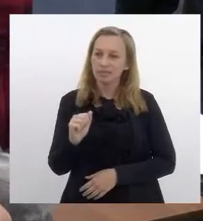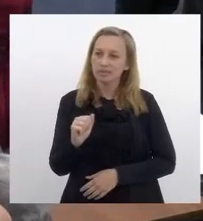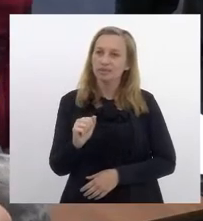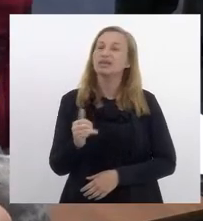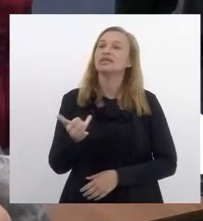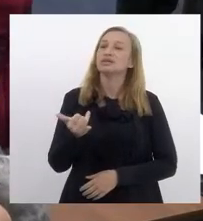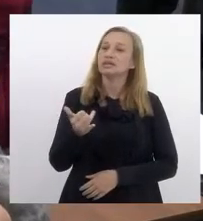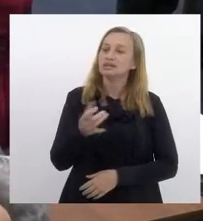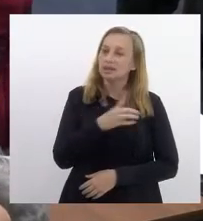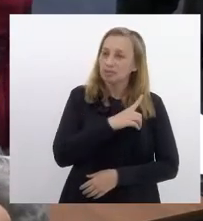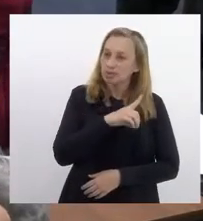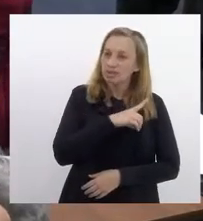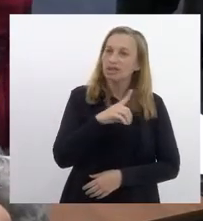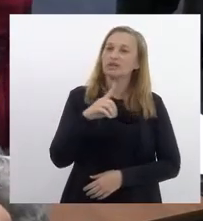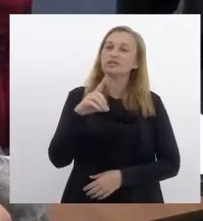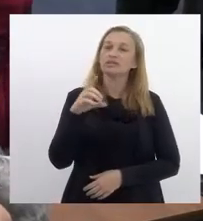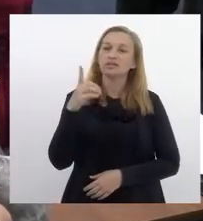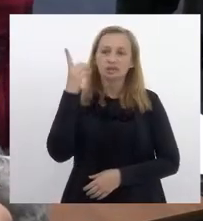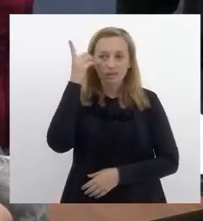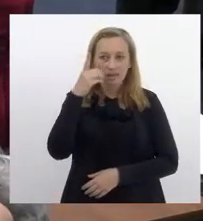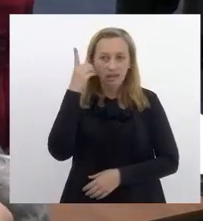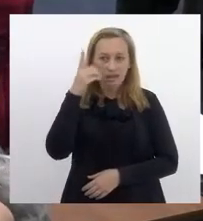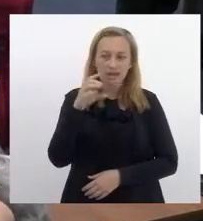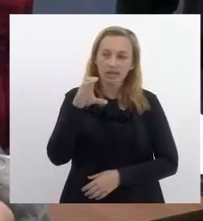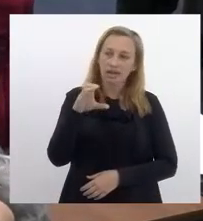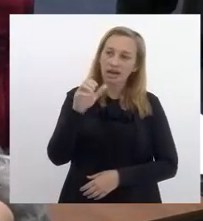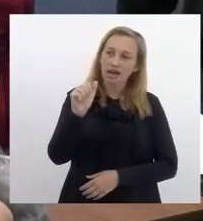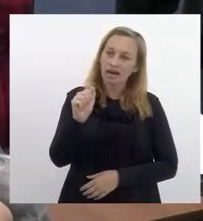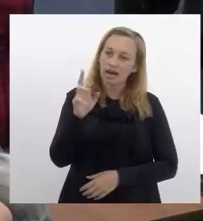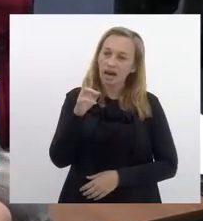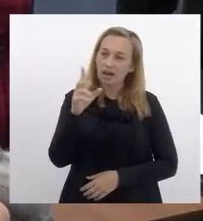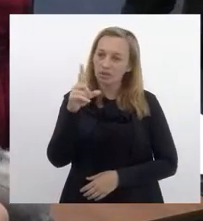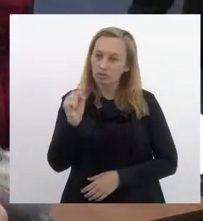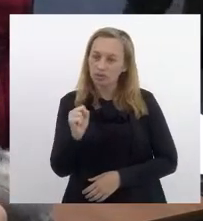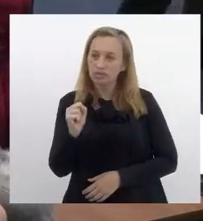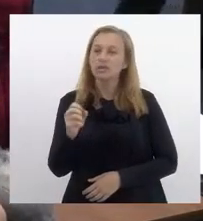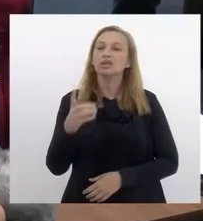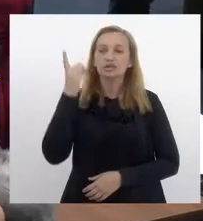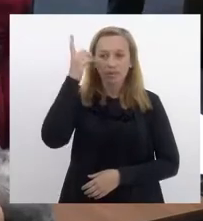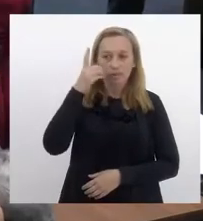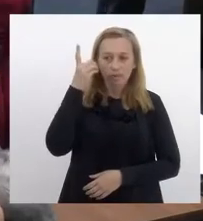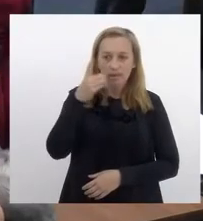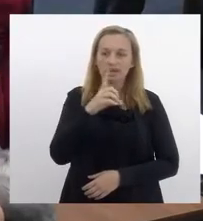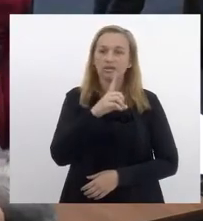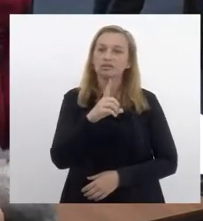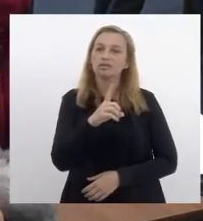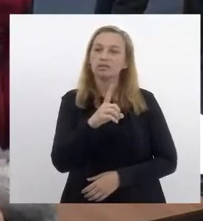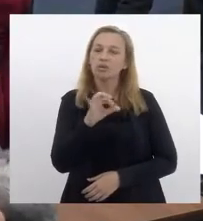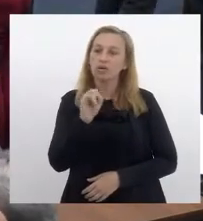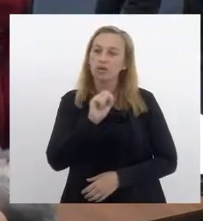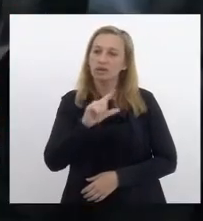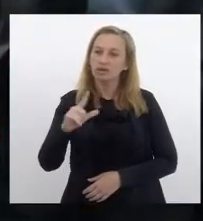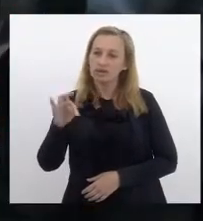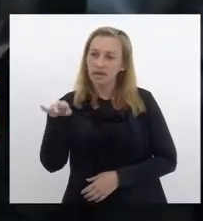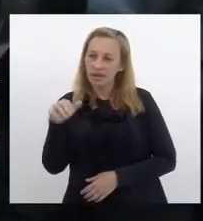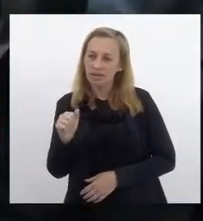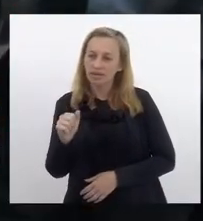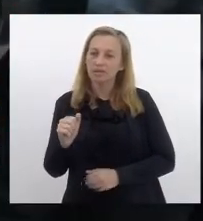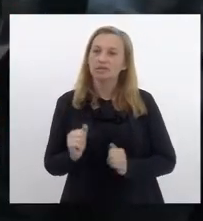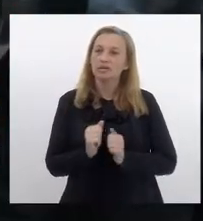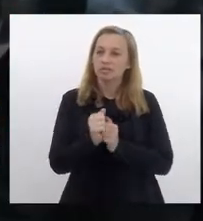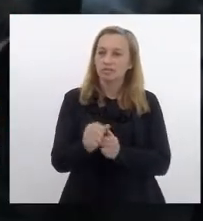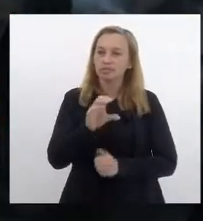Deputado delegado Carlos Augusto 50, deputado Coronel Salema. Acompanhando o parecer da